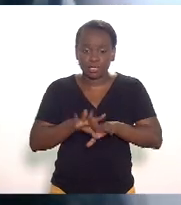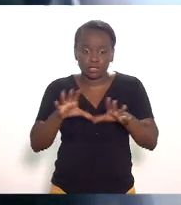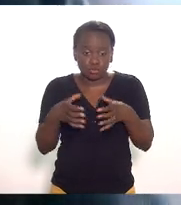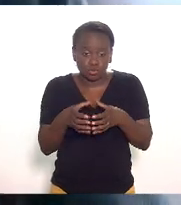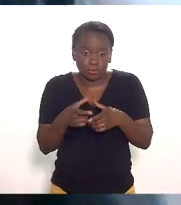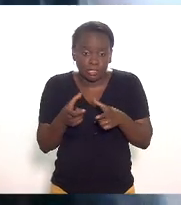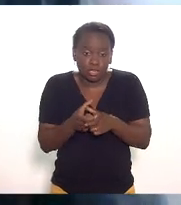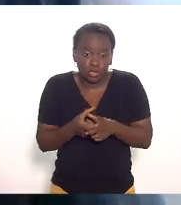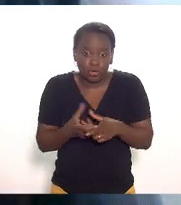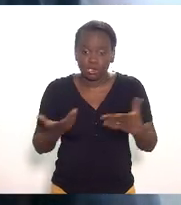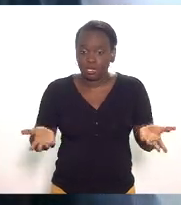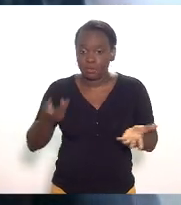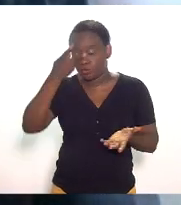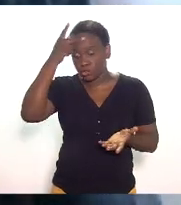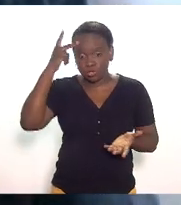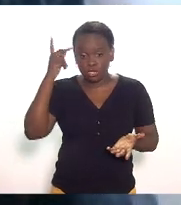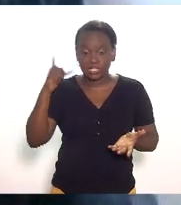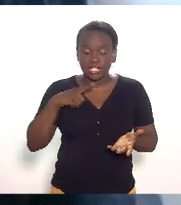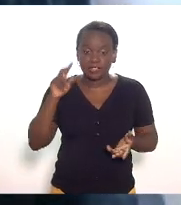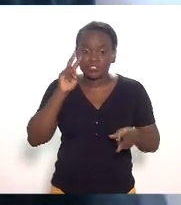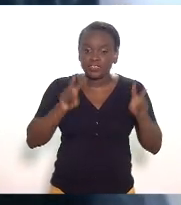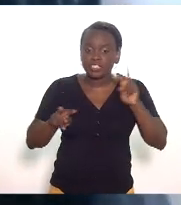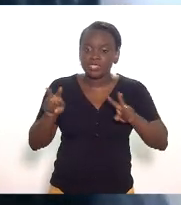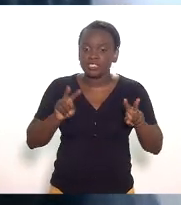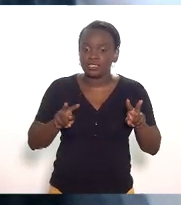minorias, inclusive das pessoas que têm uma visão